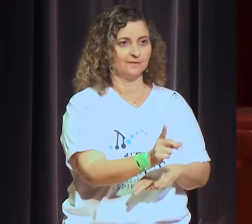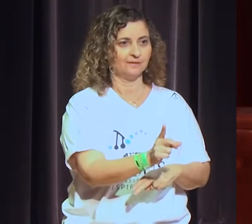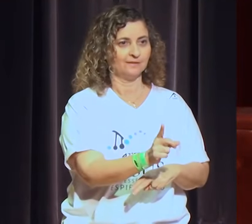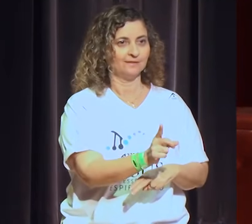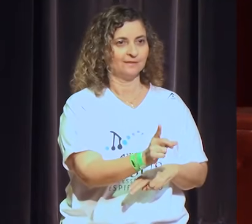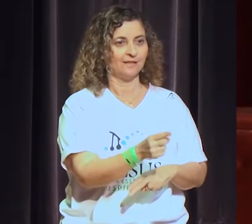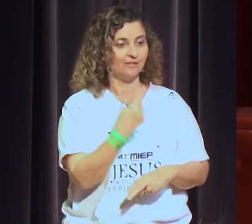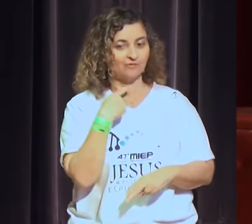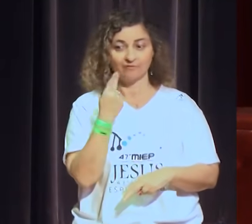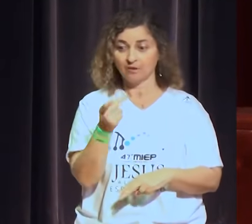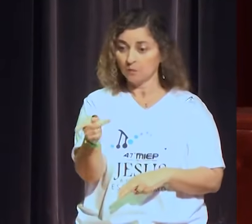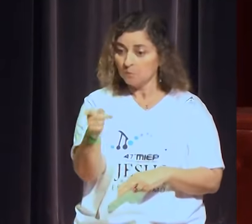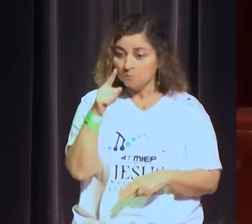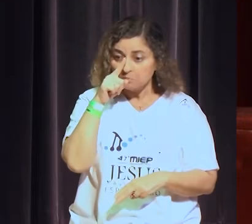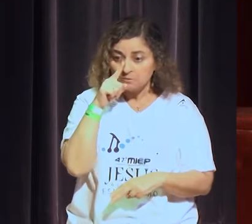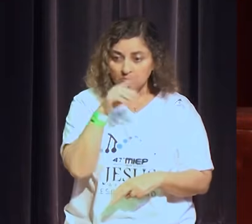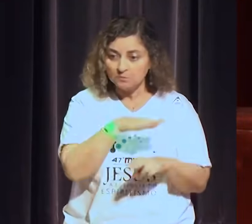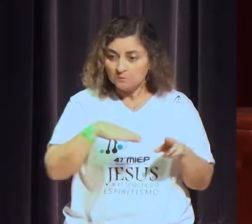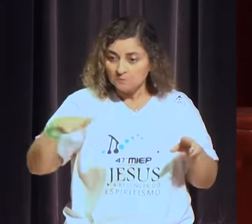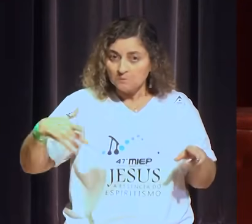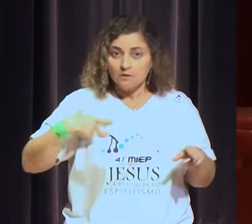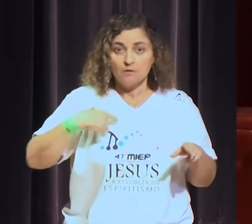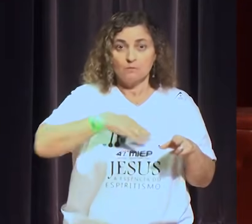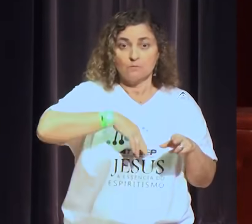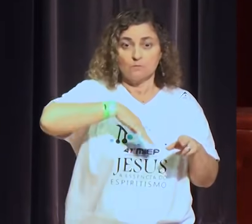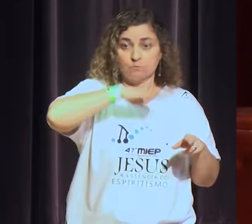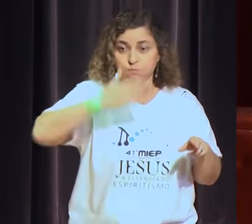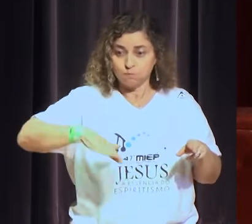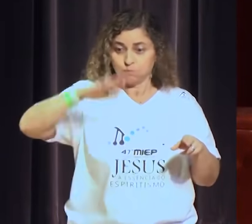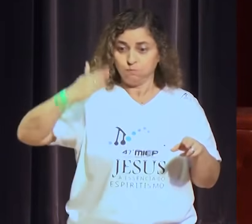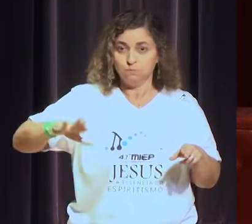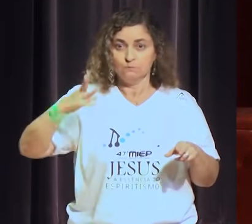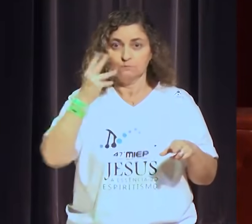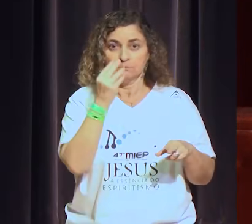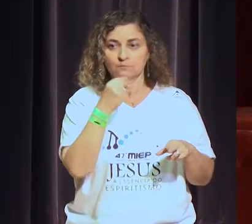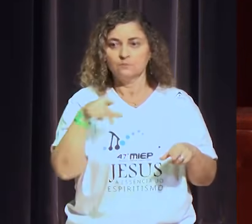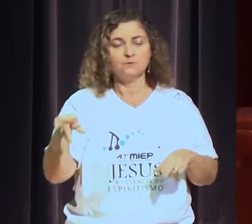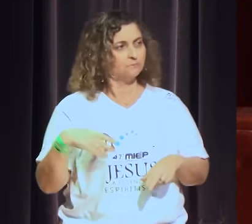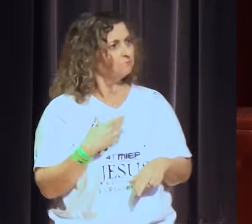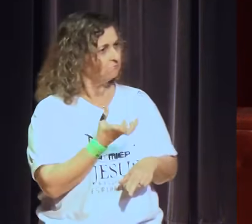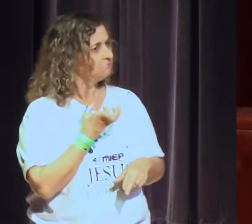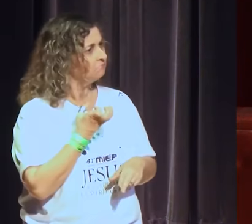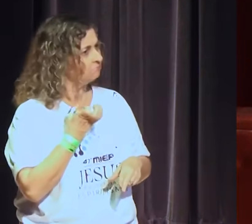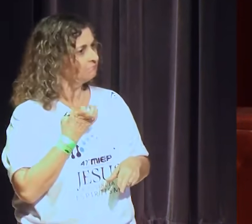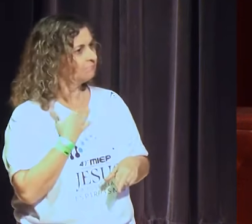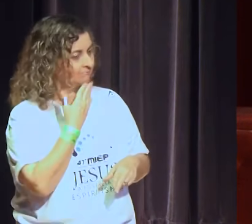mar está perigoso, viu? Está cheio de onda. Ele fala, eu vim atrás delas.